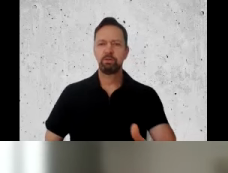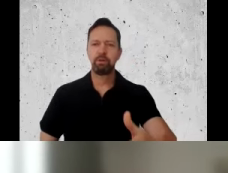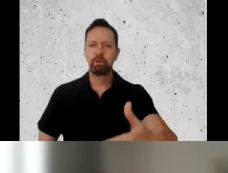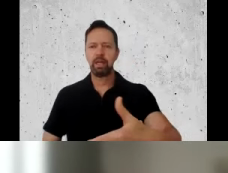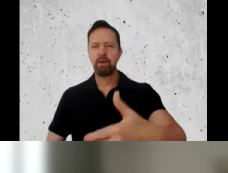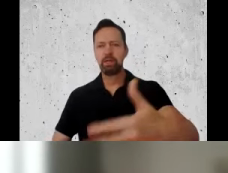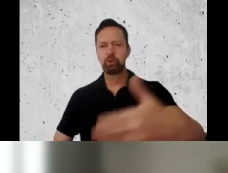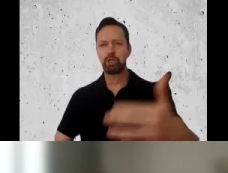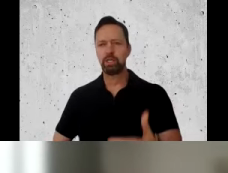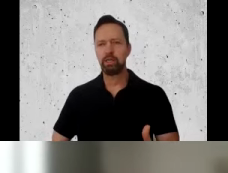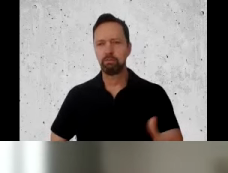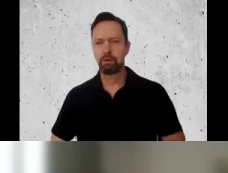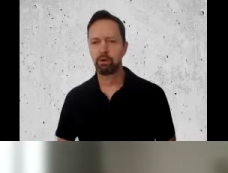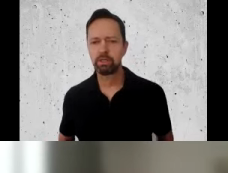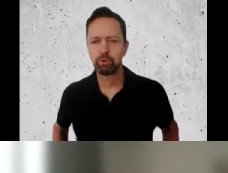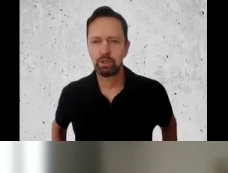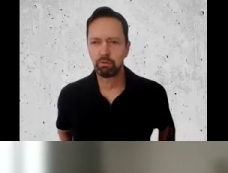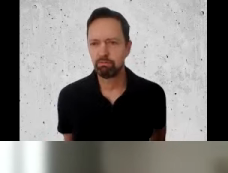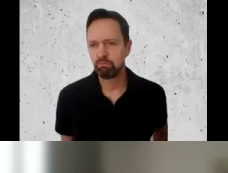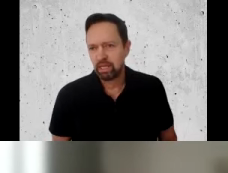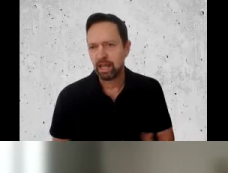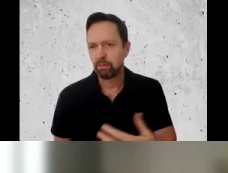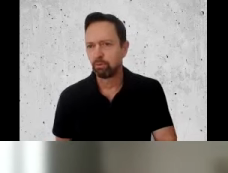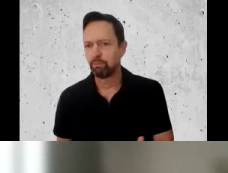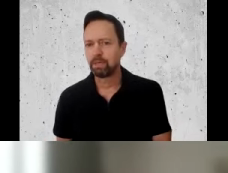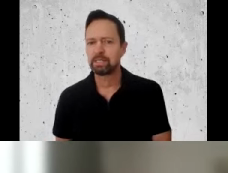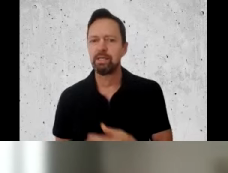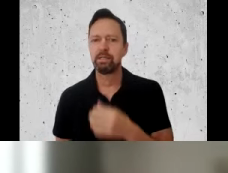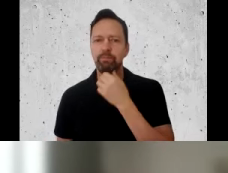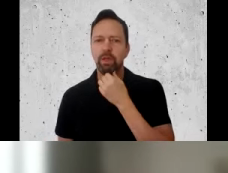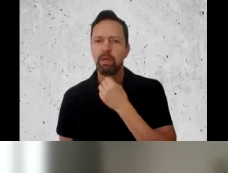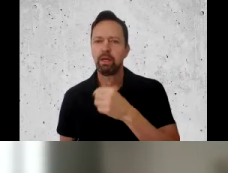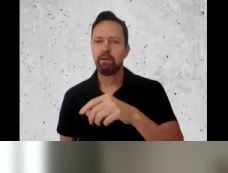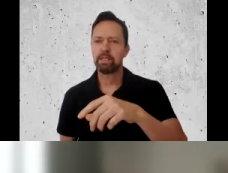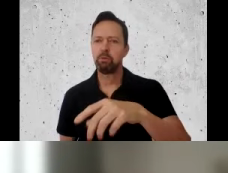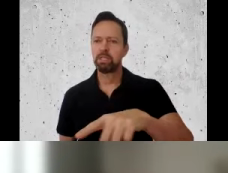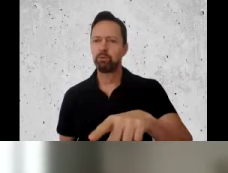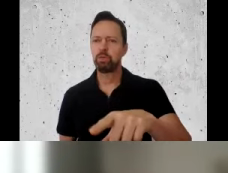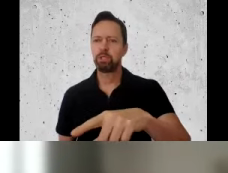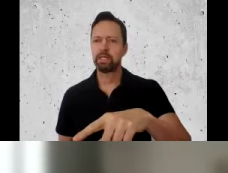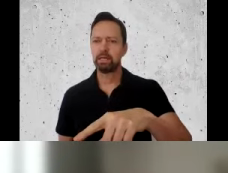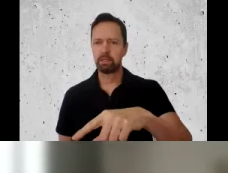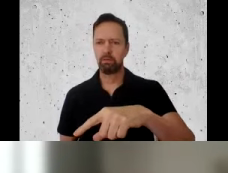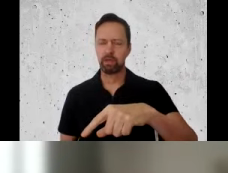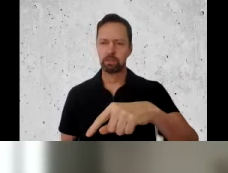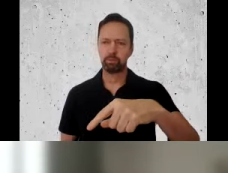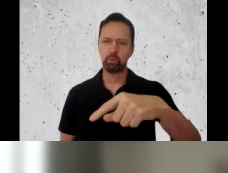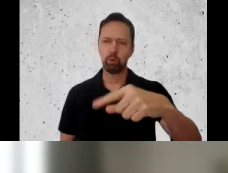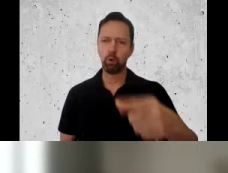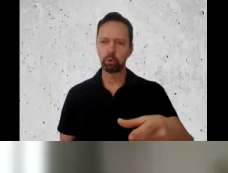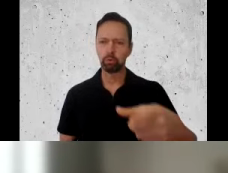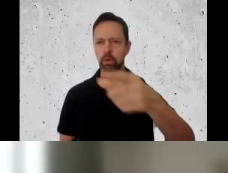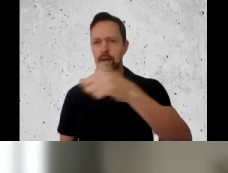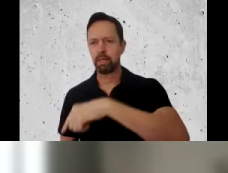Isso aqui eu só botei. Eu ia sugerir, uma coisa que eu sugiro, uma ideia para uma pesquisa, é fazer o mesmo tipo de análise que ele fez